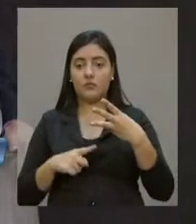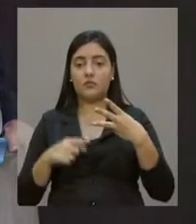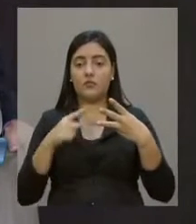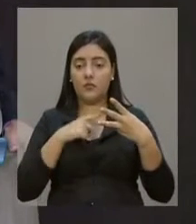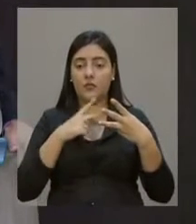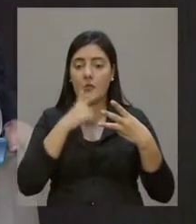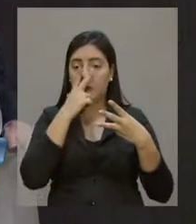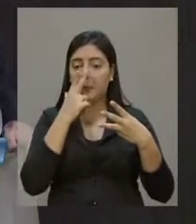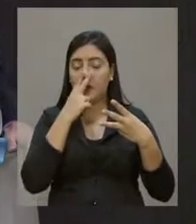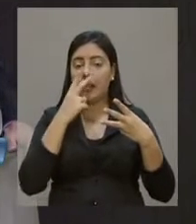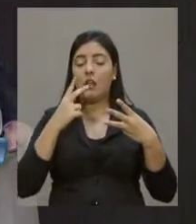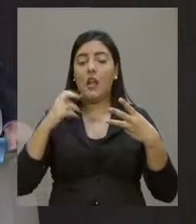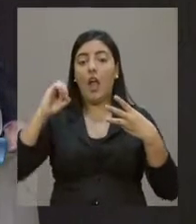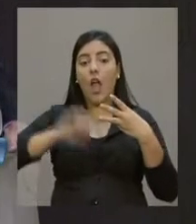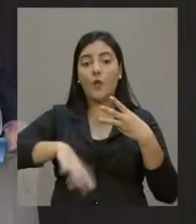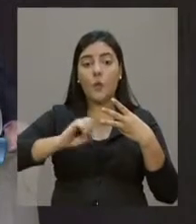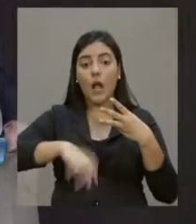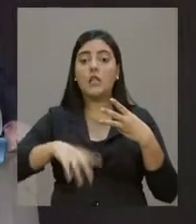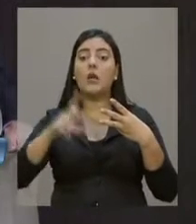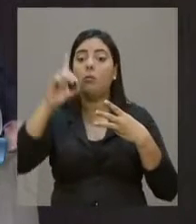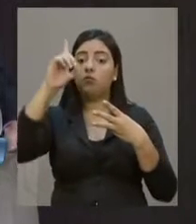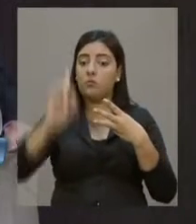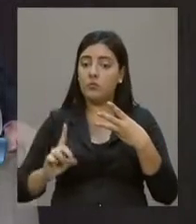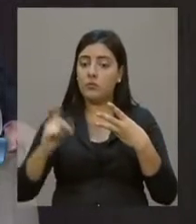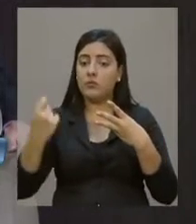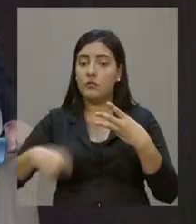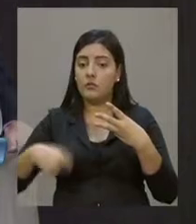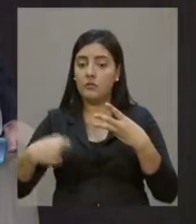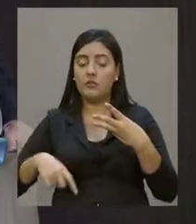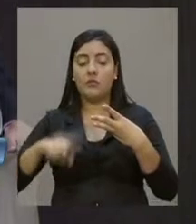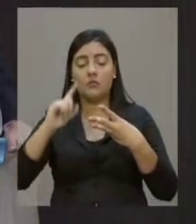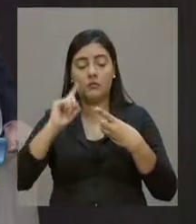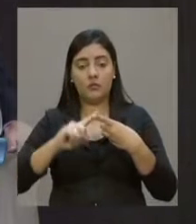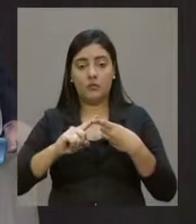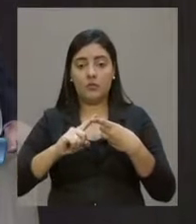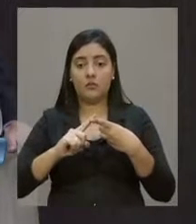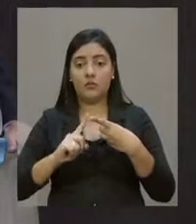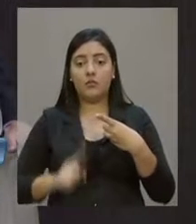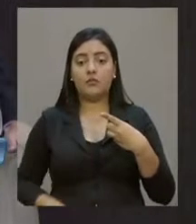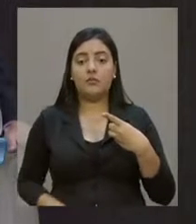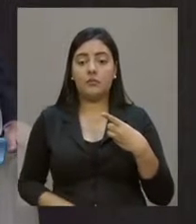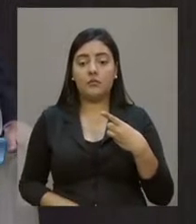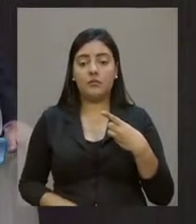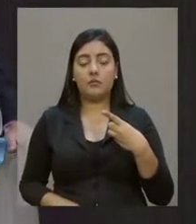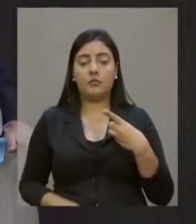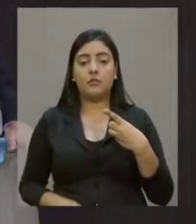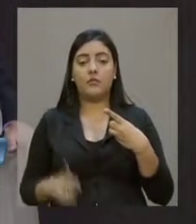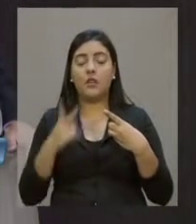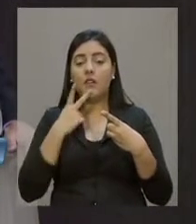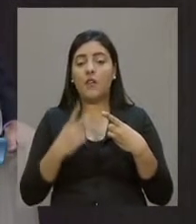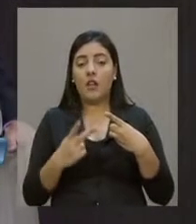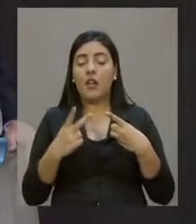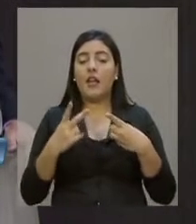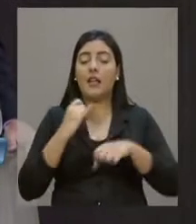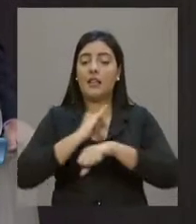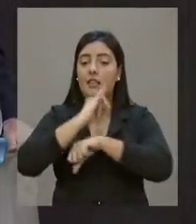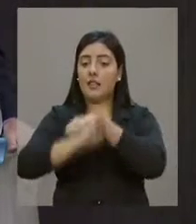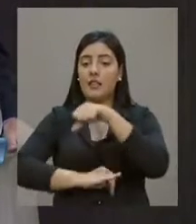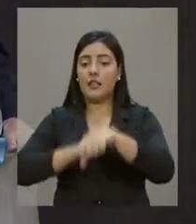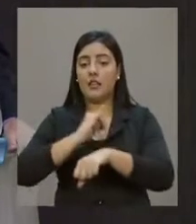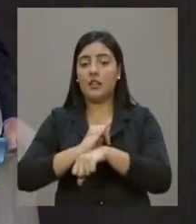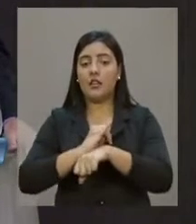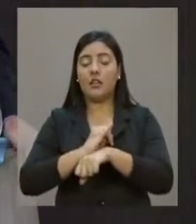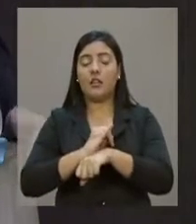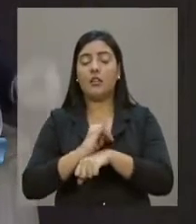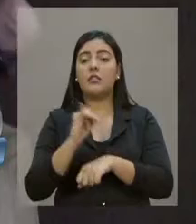conjugam o direito à educação, deputado Fernando. O direito à educação, tratado nas declarações internacionais, como a Declaração